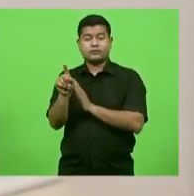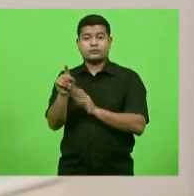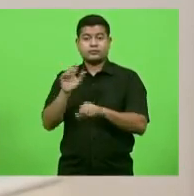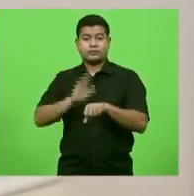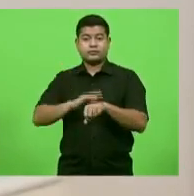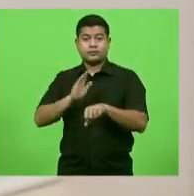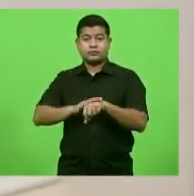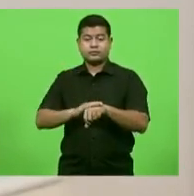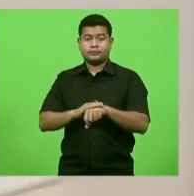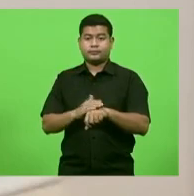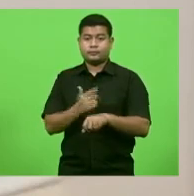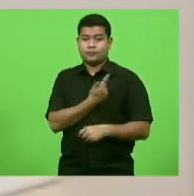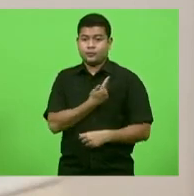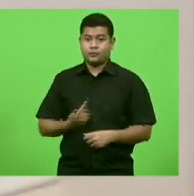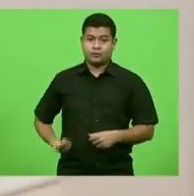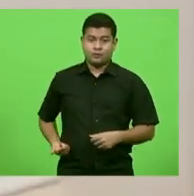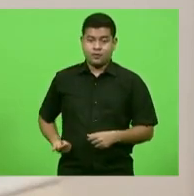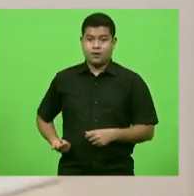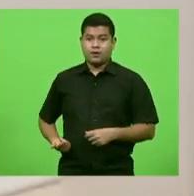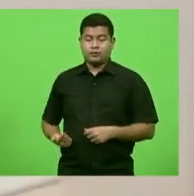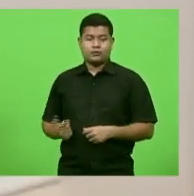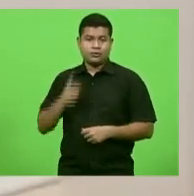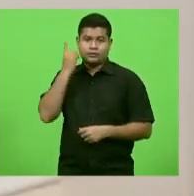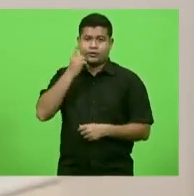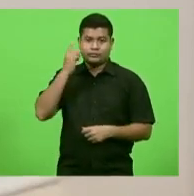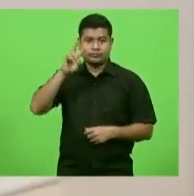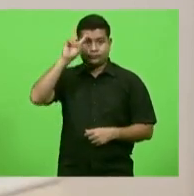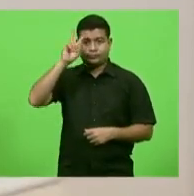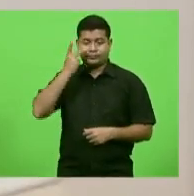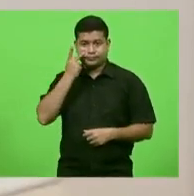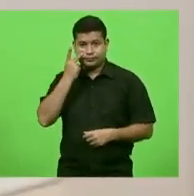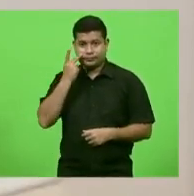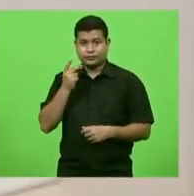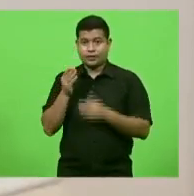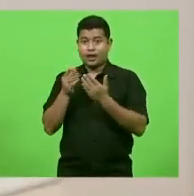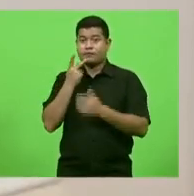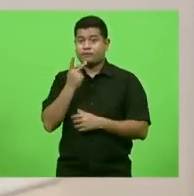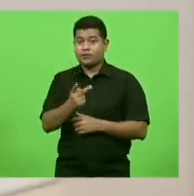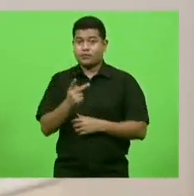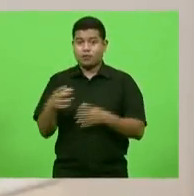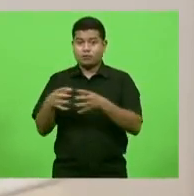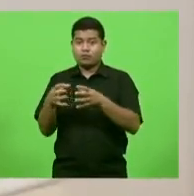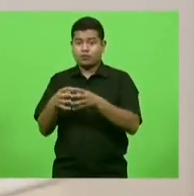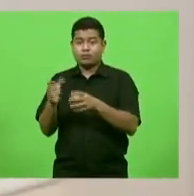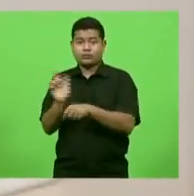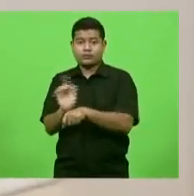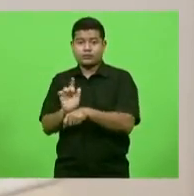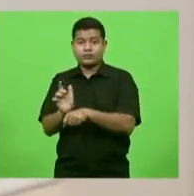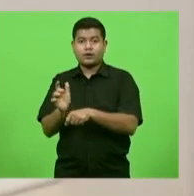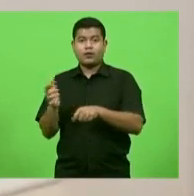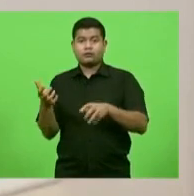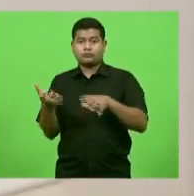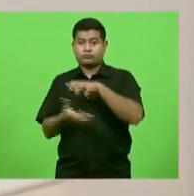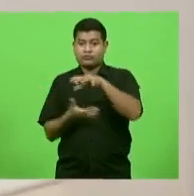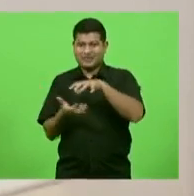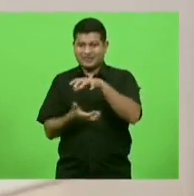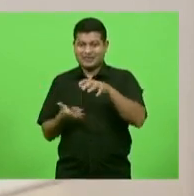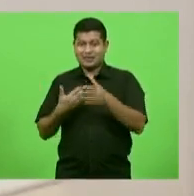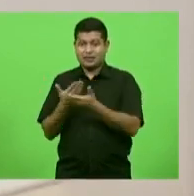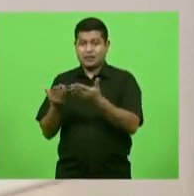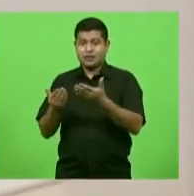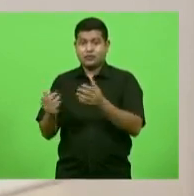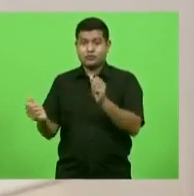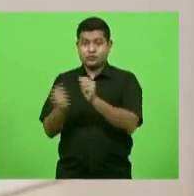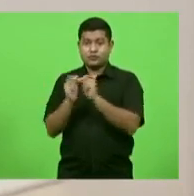deputado estadual Milton Obos, afirmou que o grupo gestor de crise e o governador se reuniam diariamente. Isso está